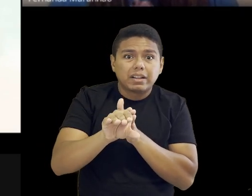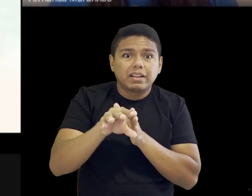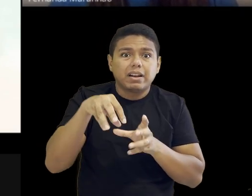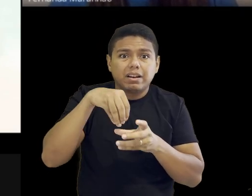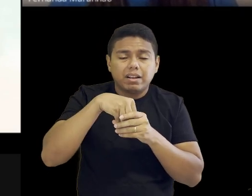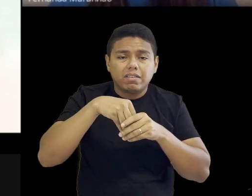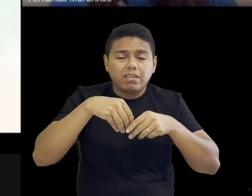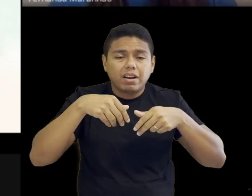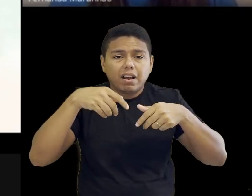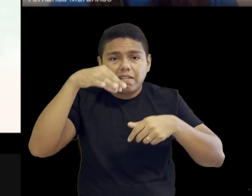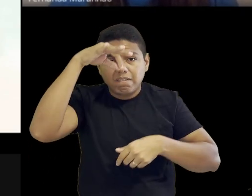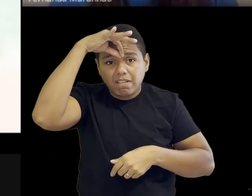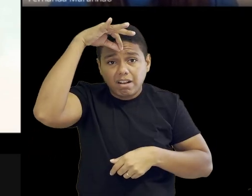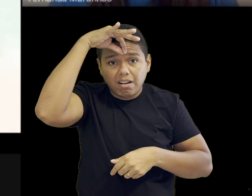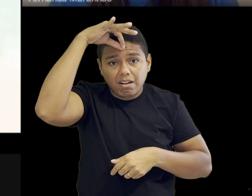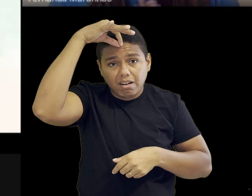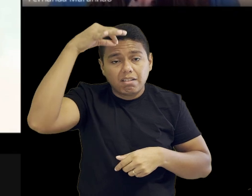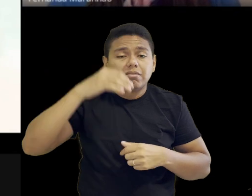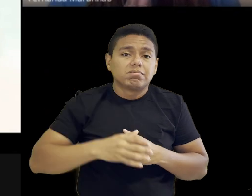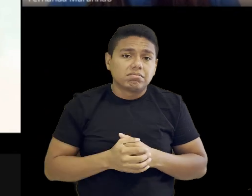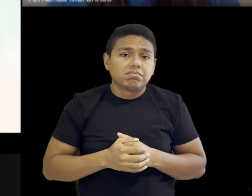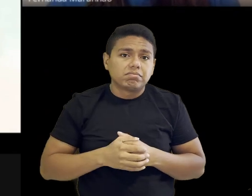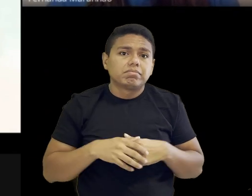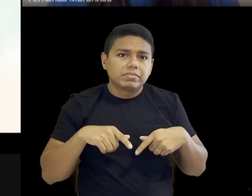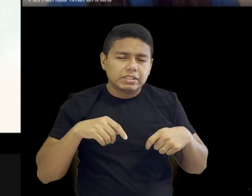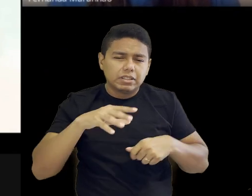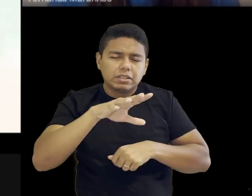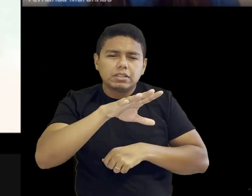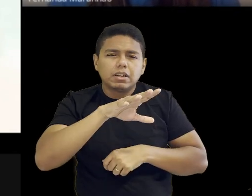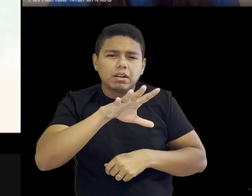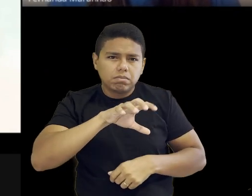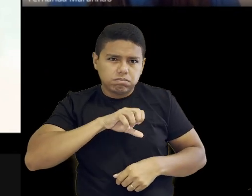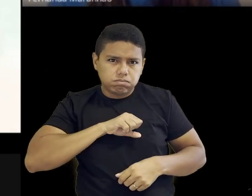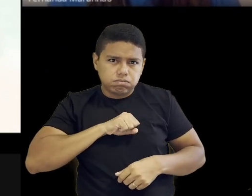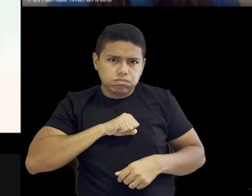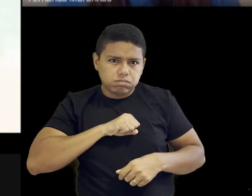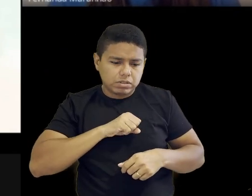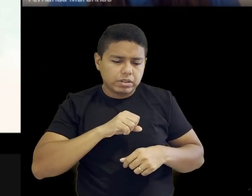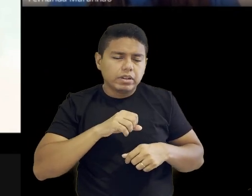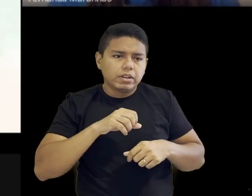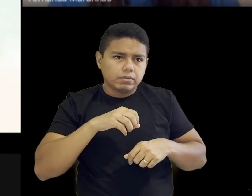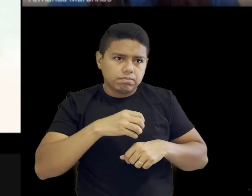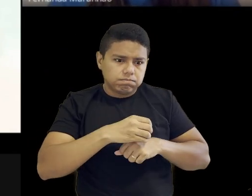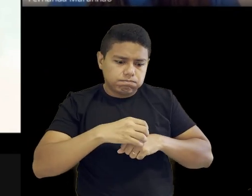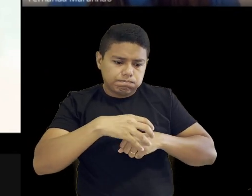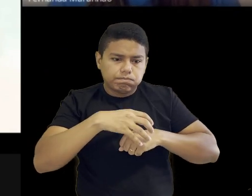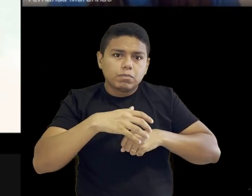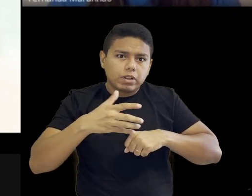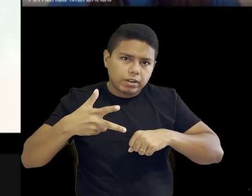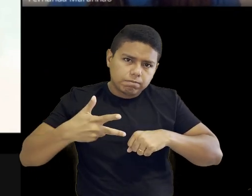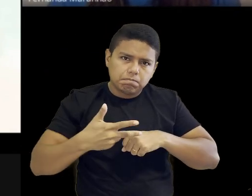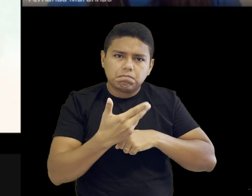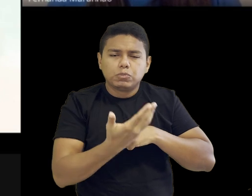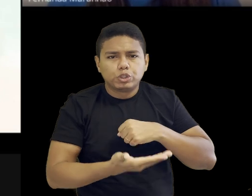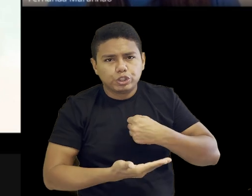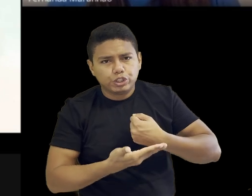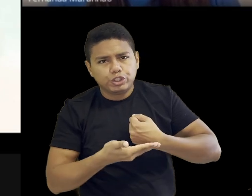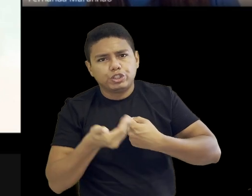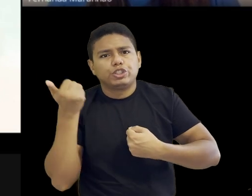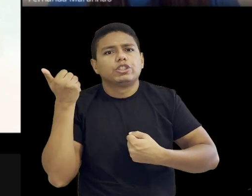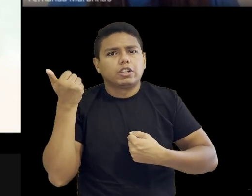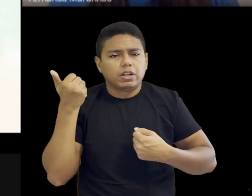aí da flora vaginal. É necessário fazer a remoção do foco infeccioso, então pode ser tentada uma curetagem